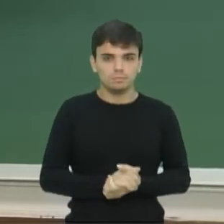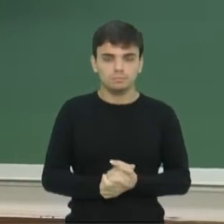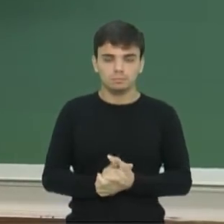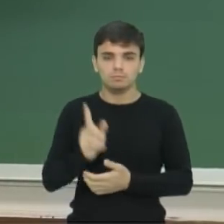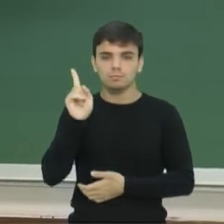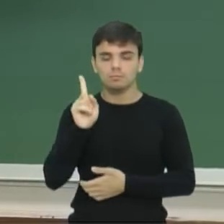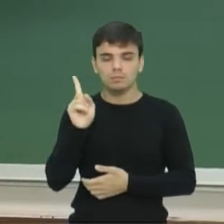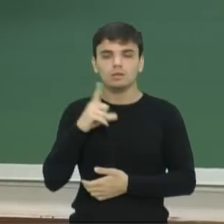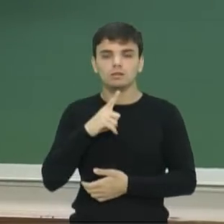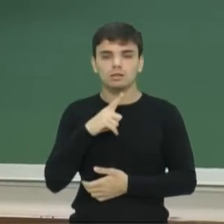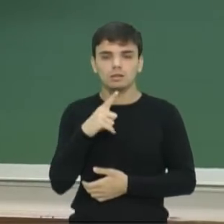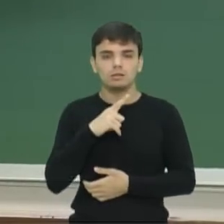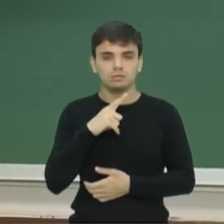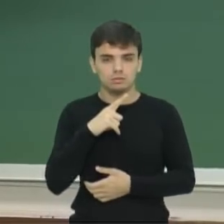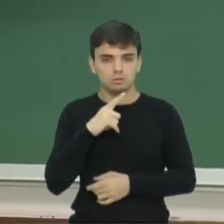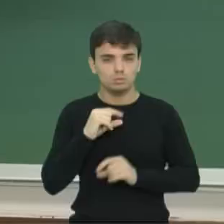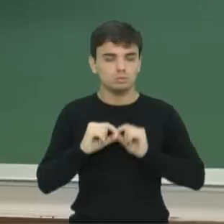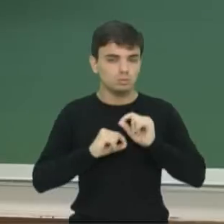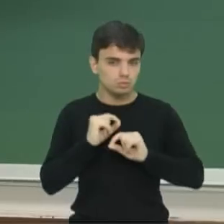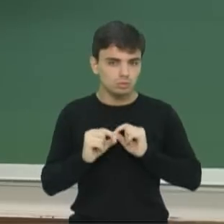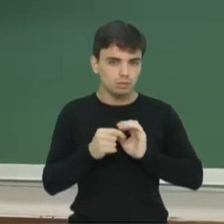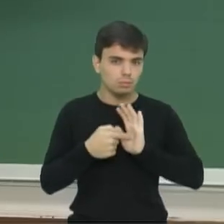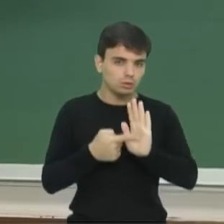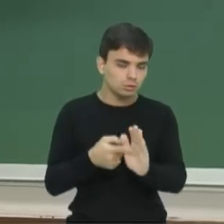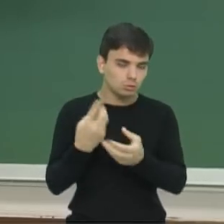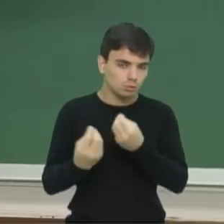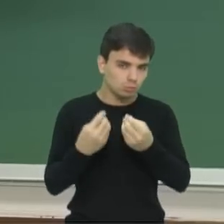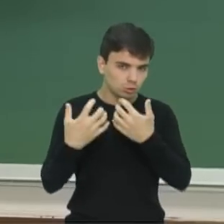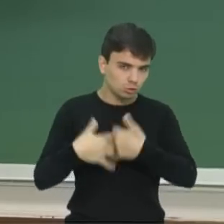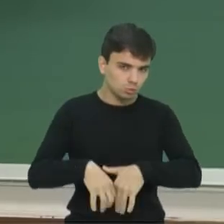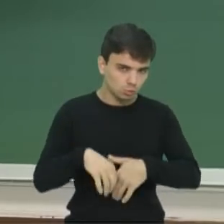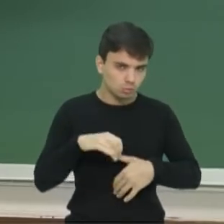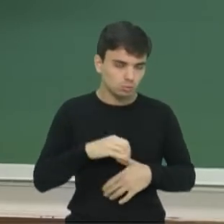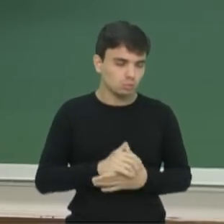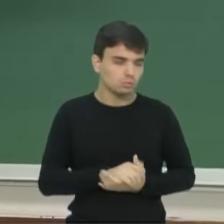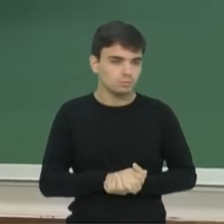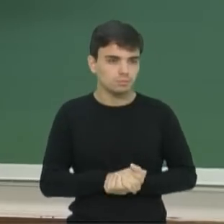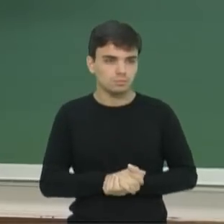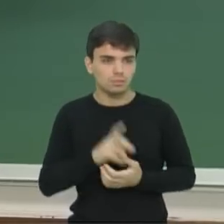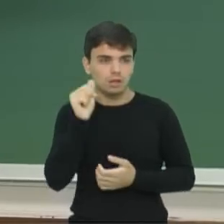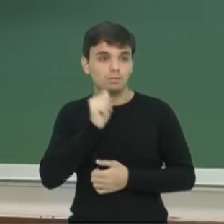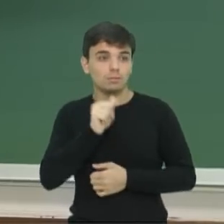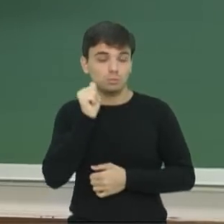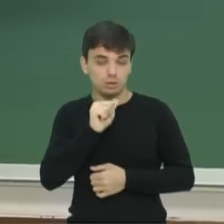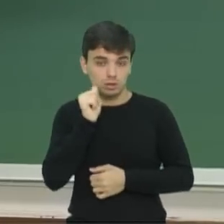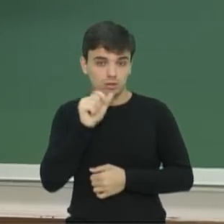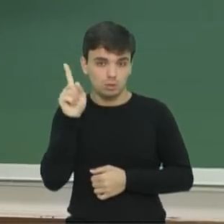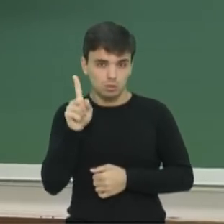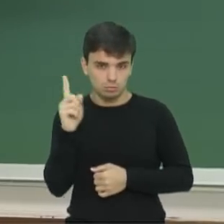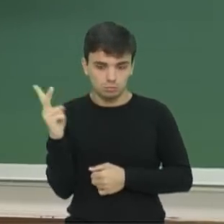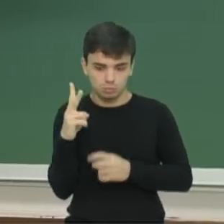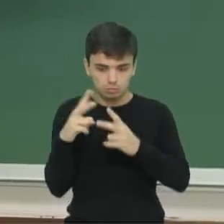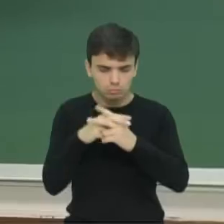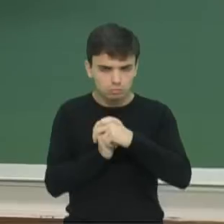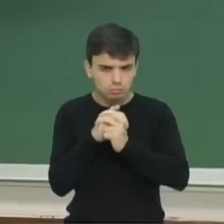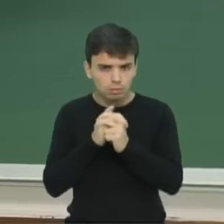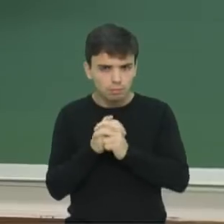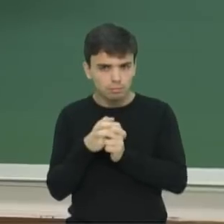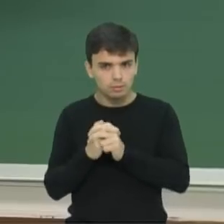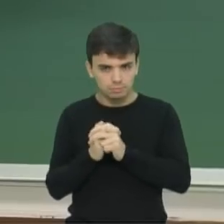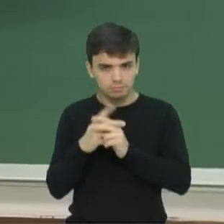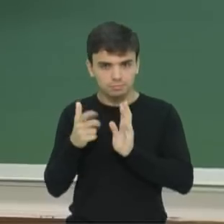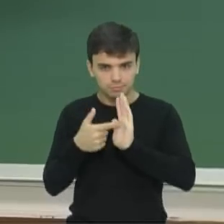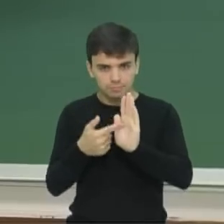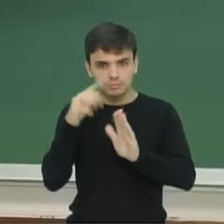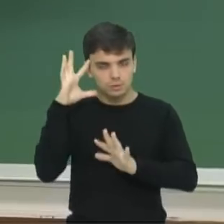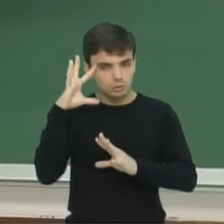está retratado uma competição ali. Então é uma disputa feminina de judô que está retratada na animação aqui para